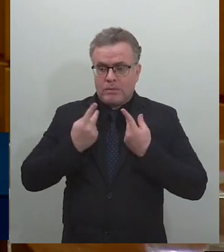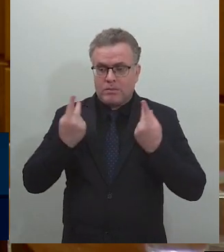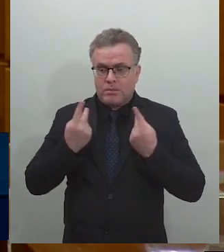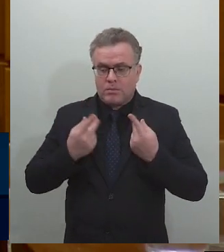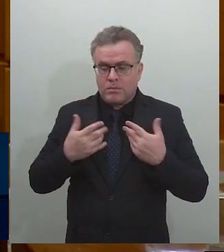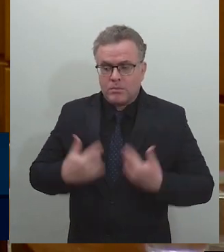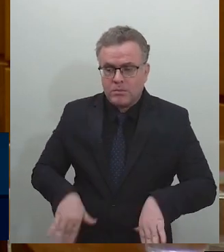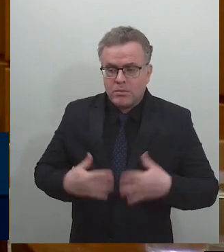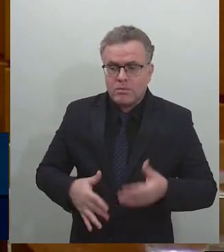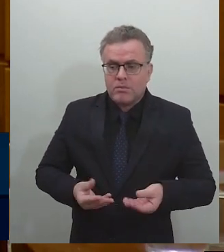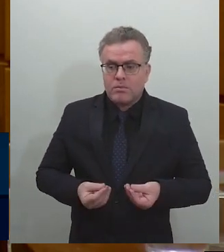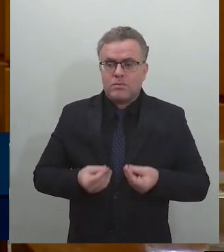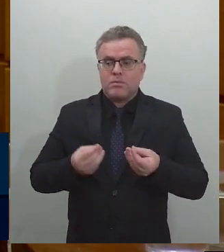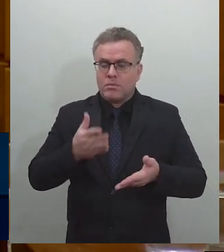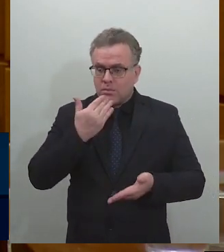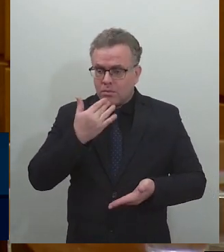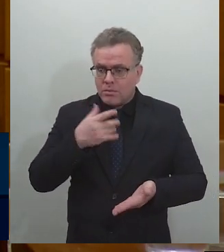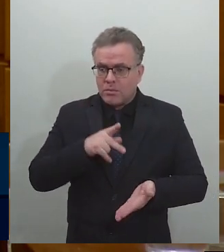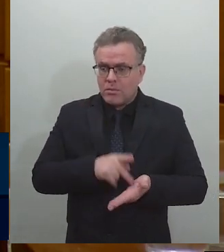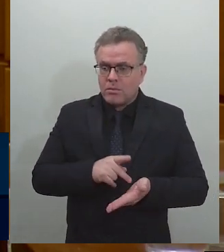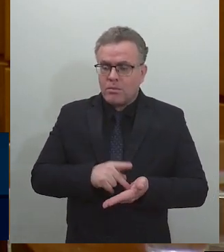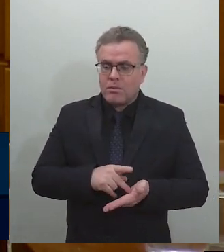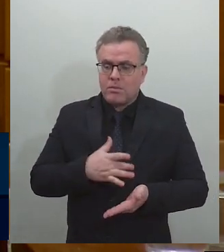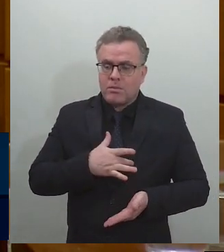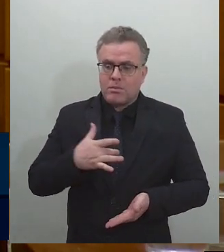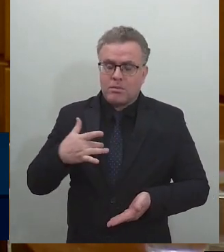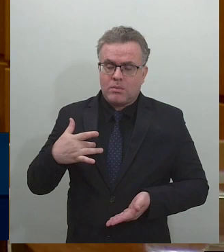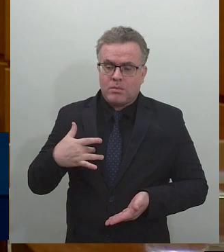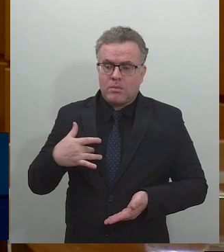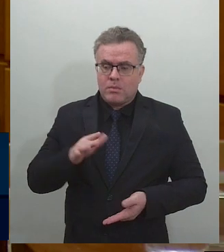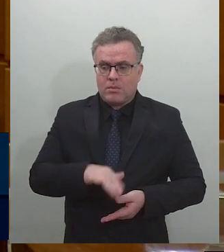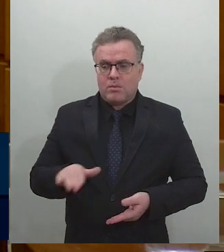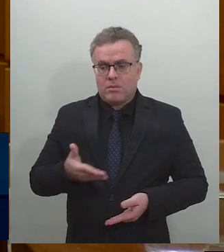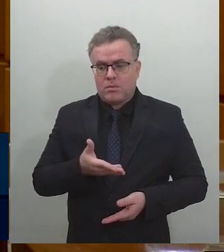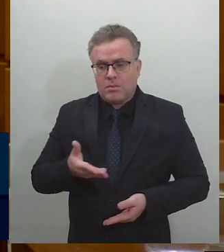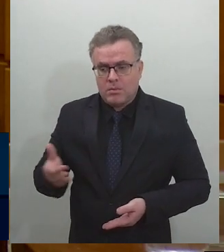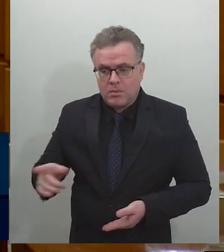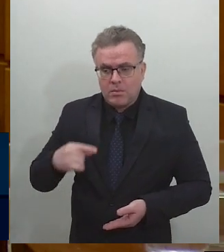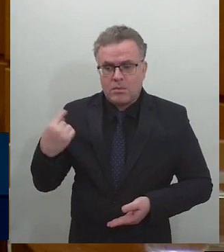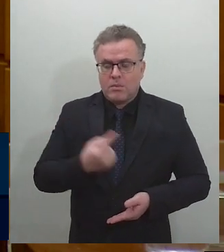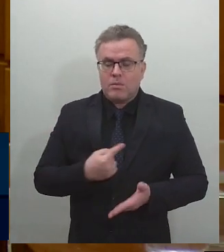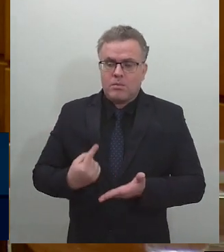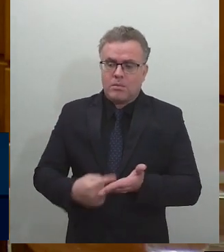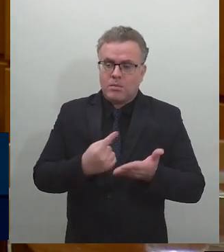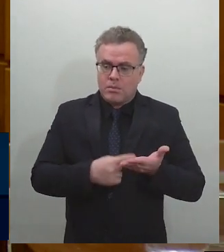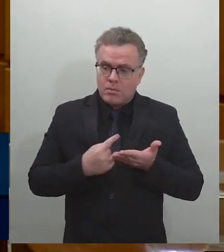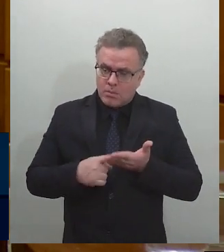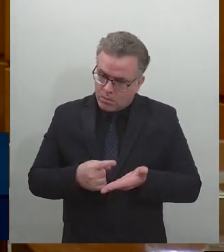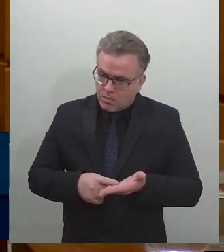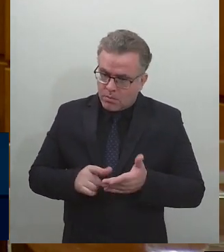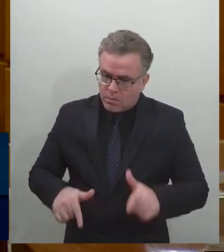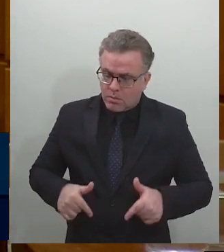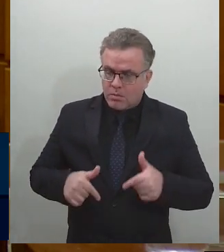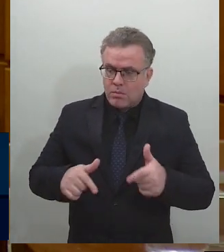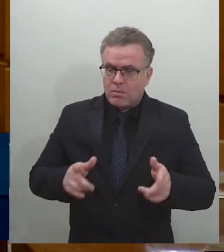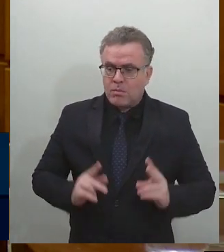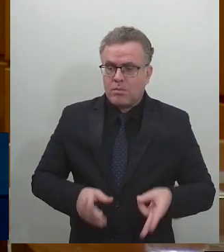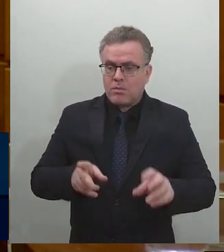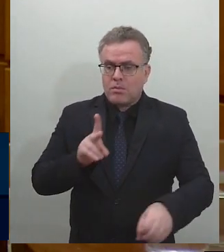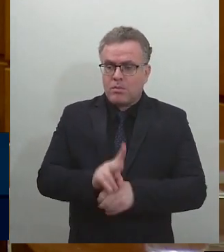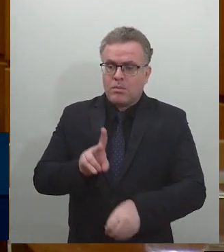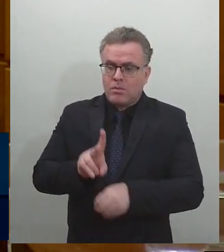do desenvolvimento das nossas crianças, estaremos investindo em um futuro mais forte e promissor para a nossa sociedade. Que este Dia